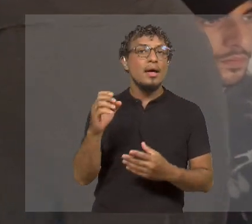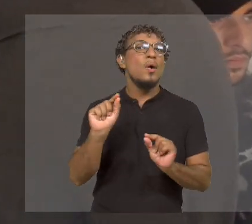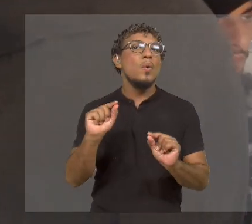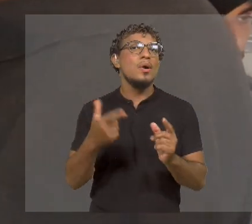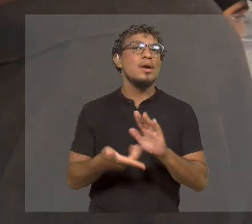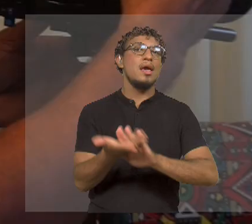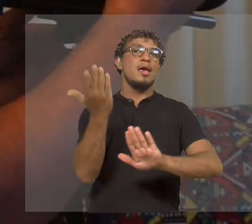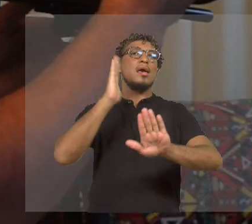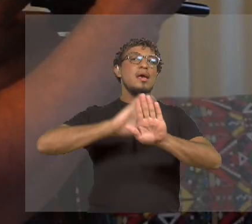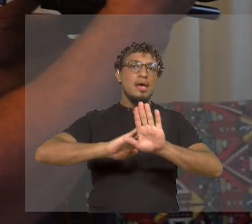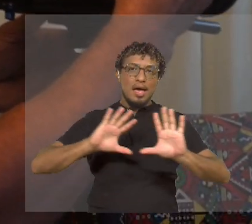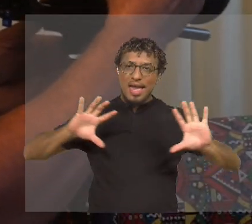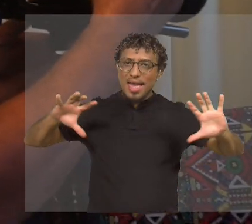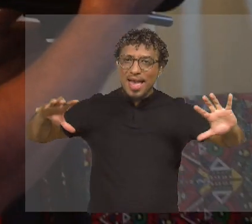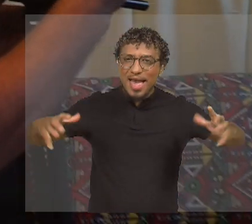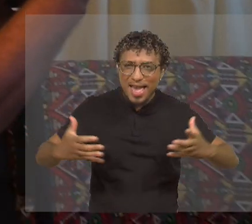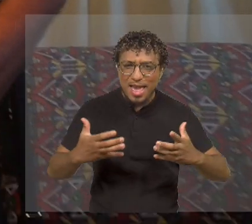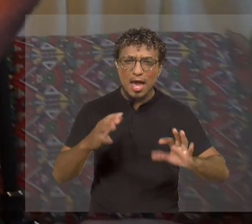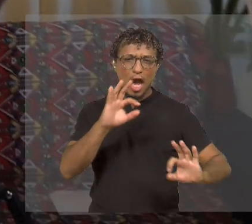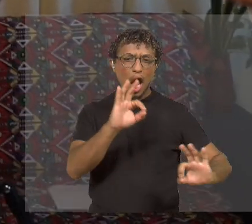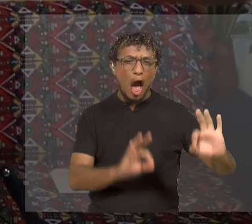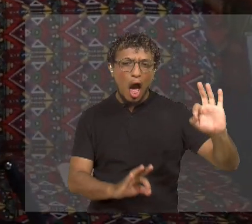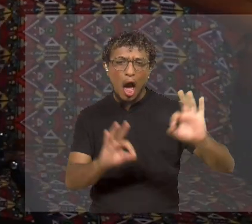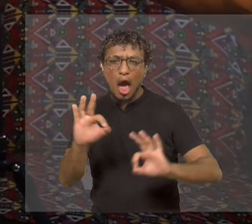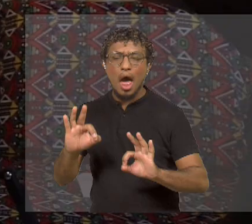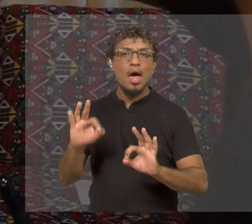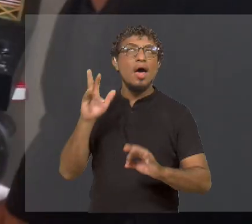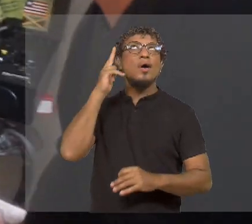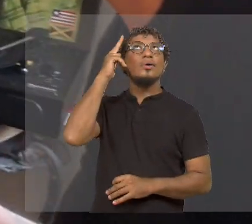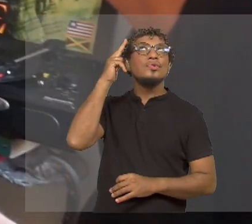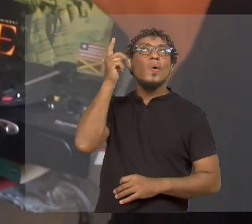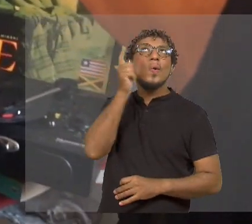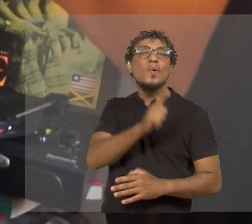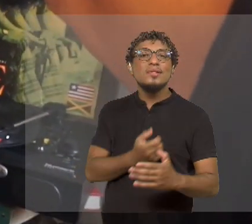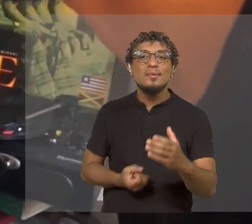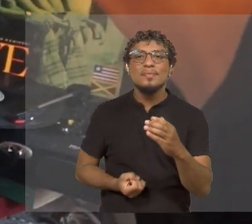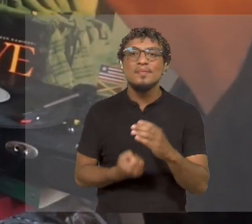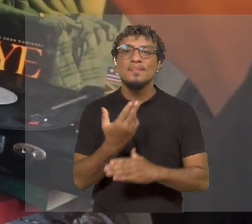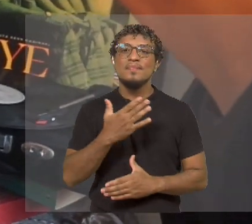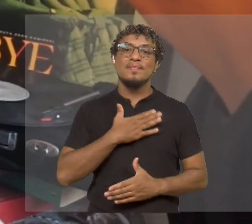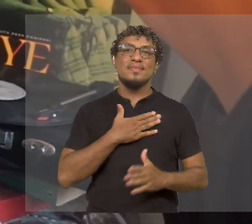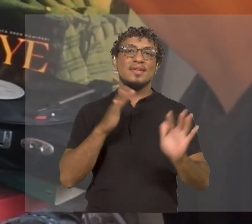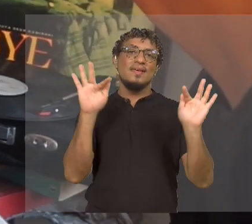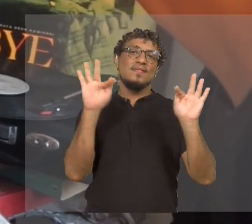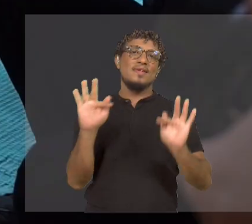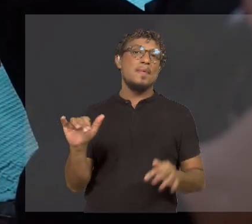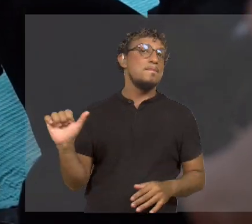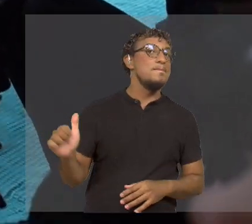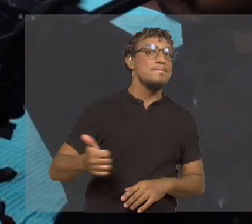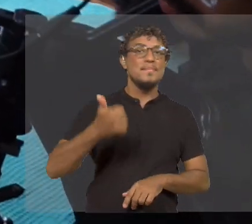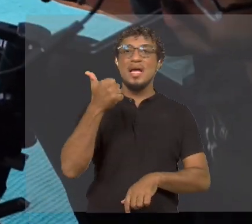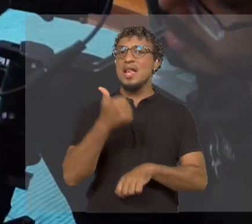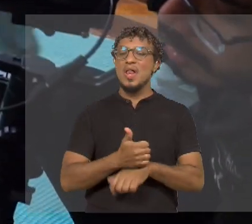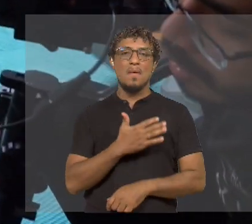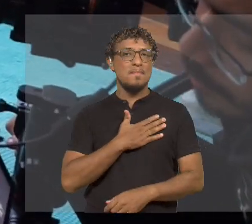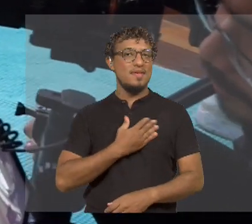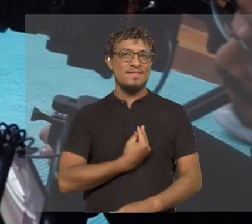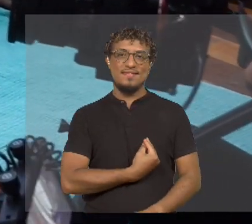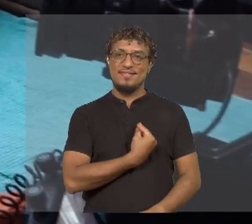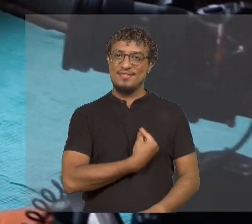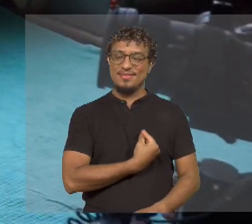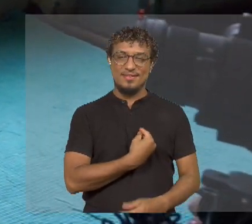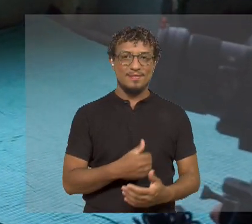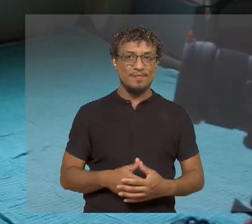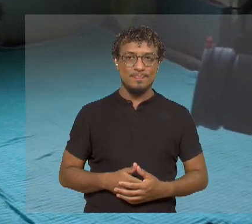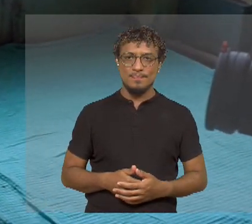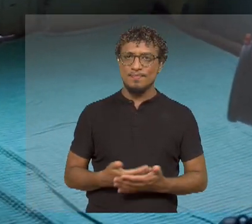uma equipe, toda uma produção para fazer com que aquele sonho se realizasse. Então, estou muito feliz. Foi a melhor coisa que aconteceu na minha vida, sabe? E,